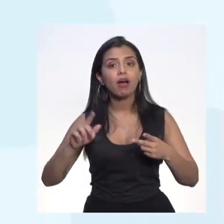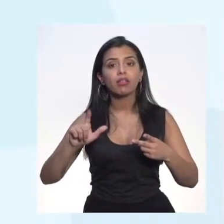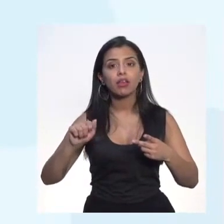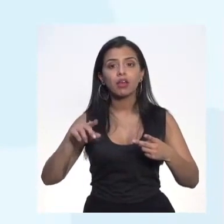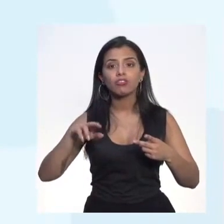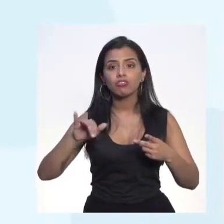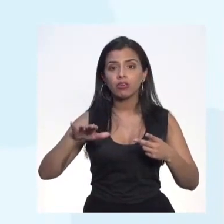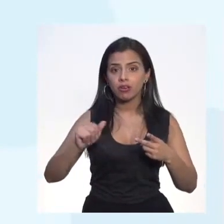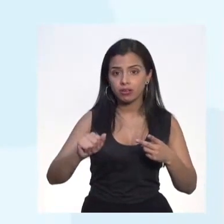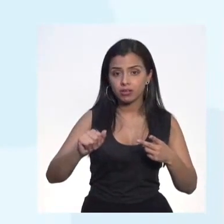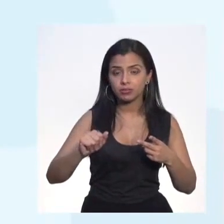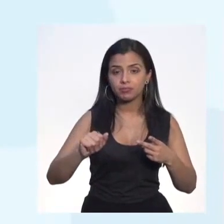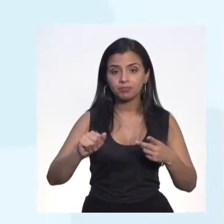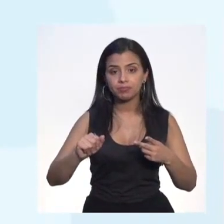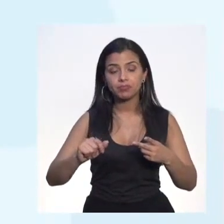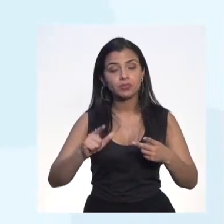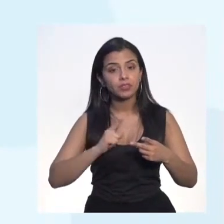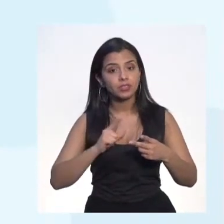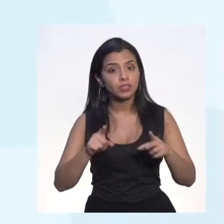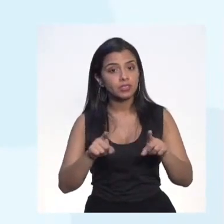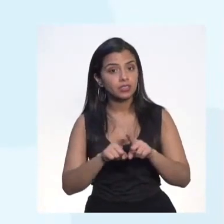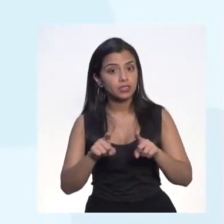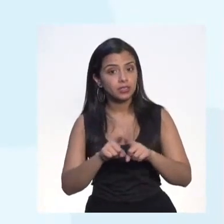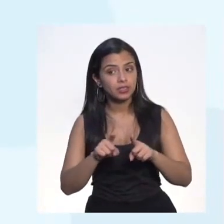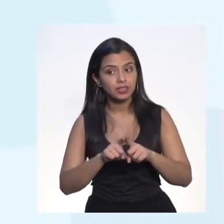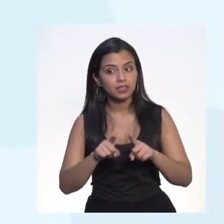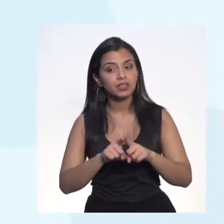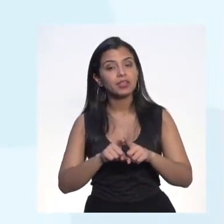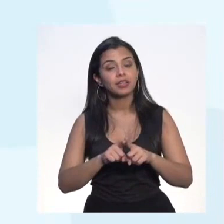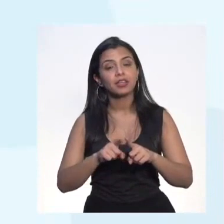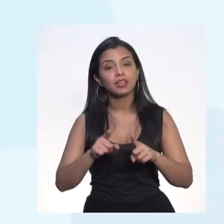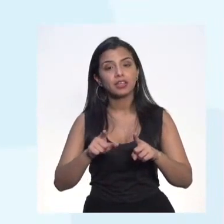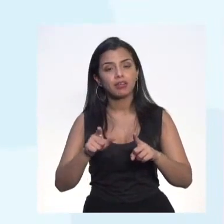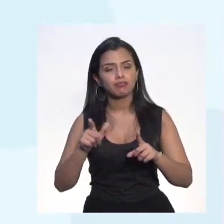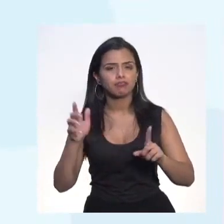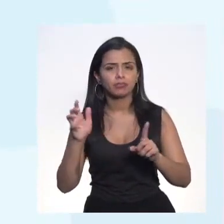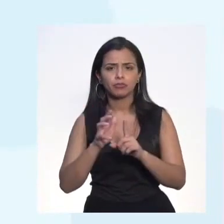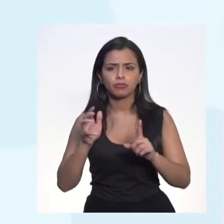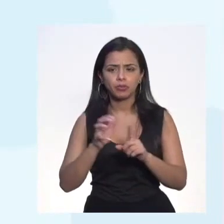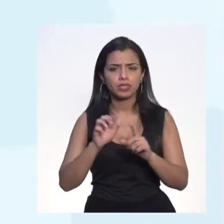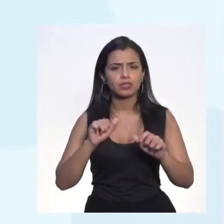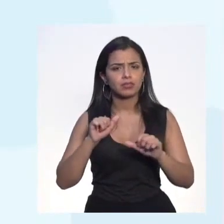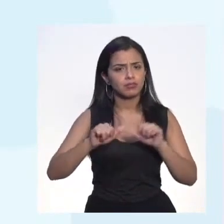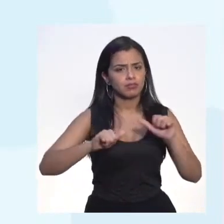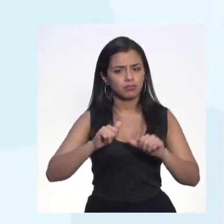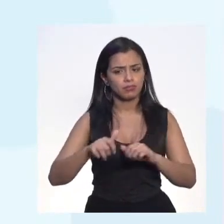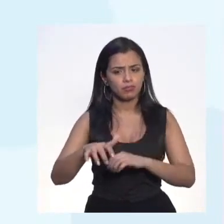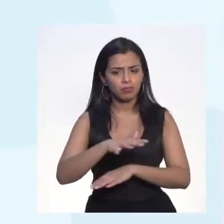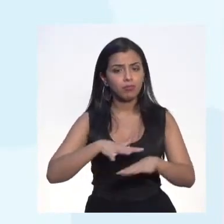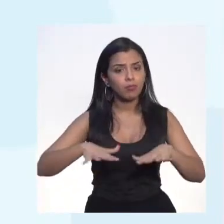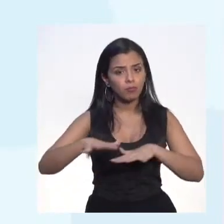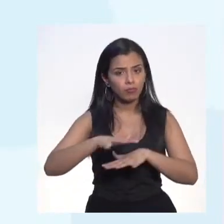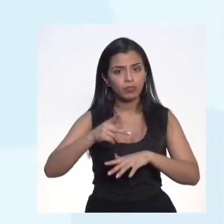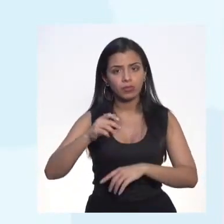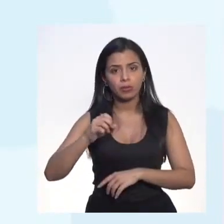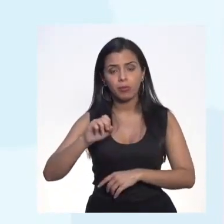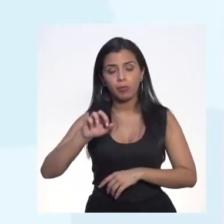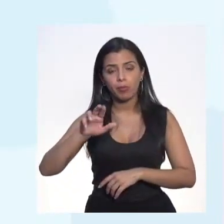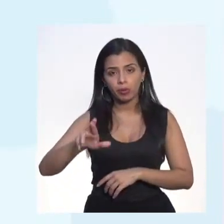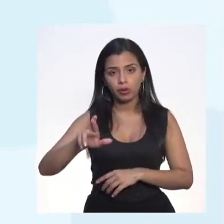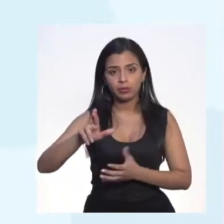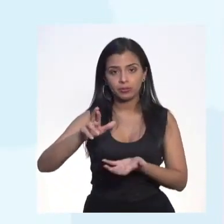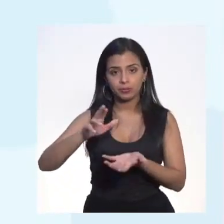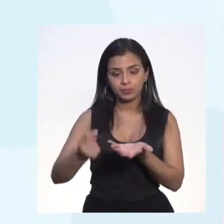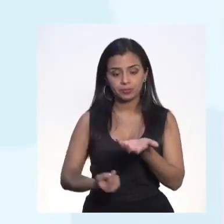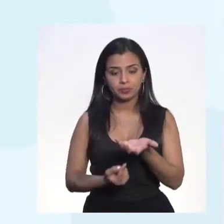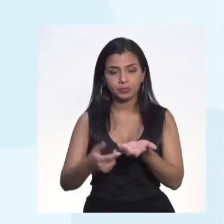Essa massa tropical atlântica, ela tem um pouco de influência da região polar do Ártico, tá? Então ela é